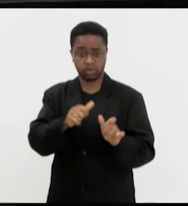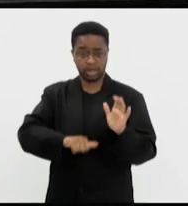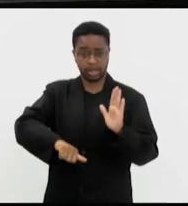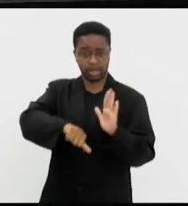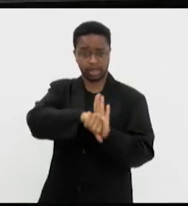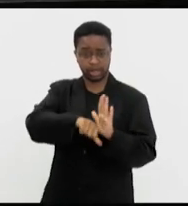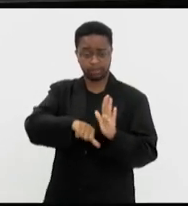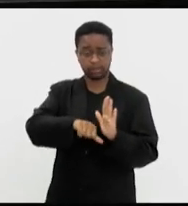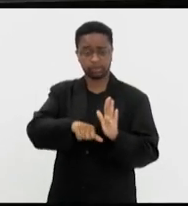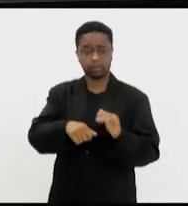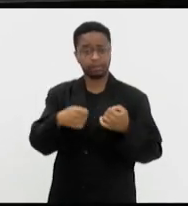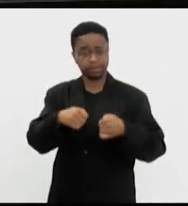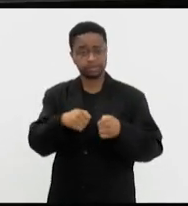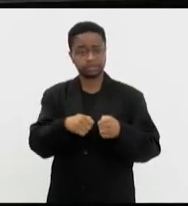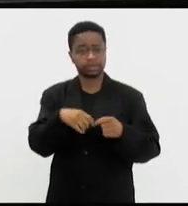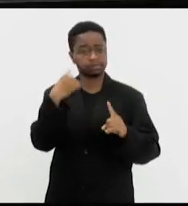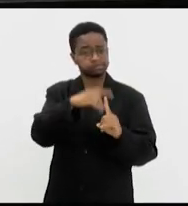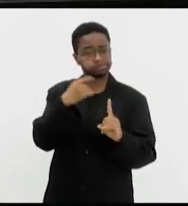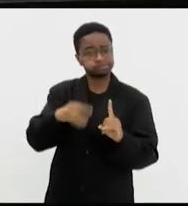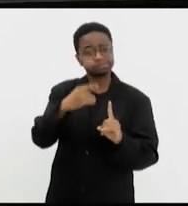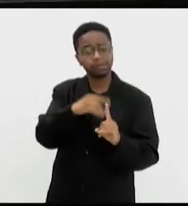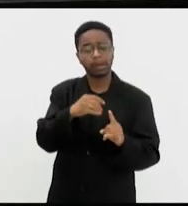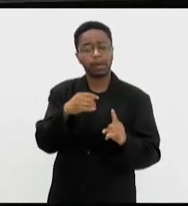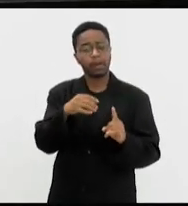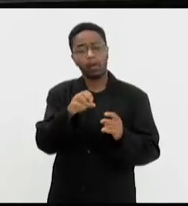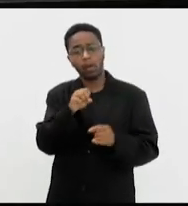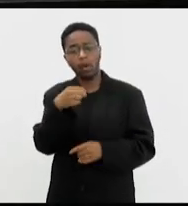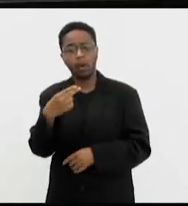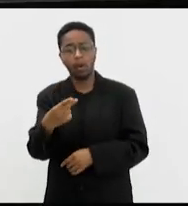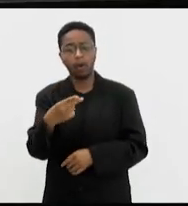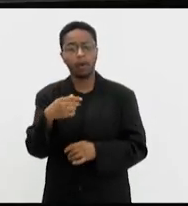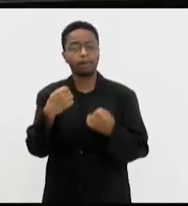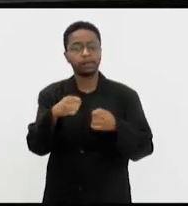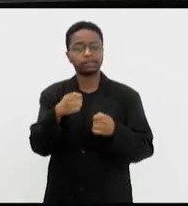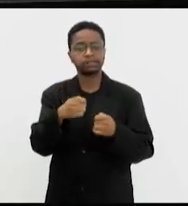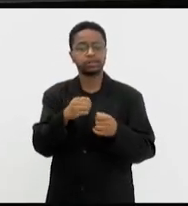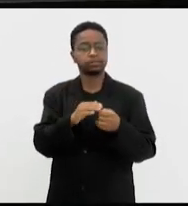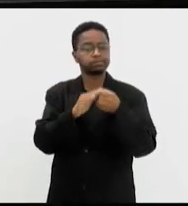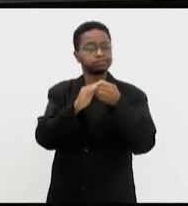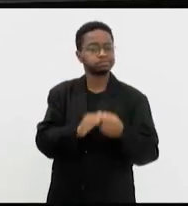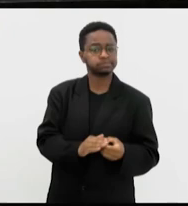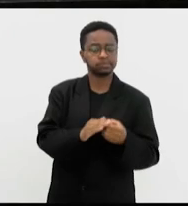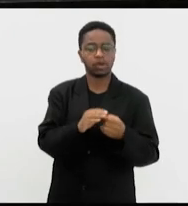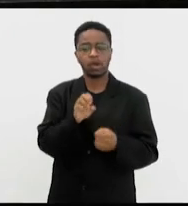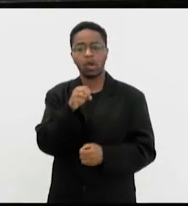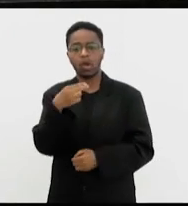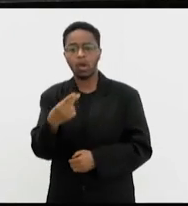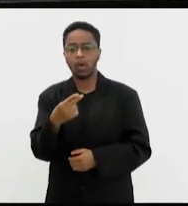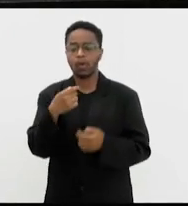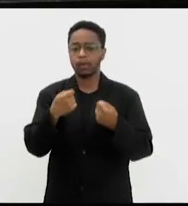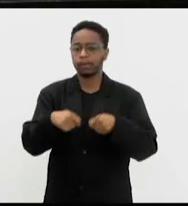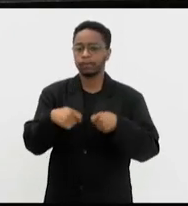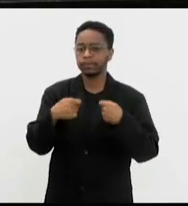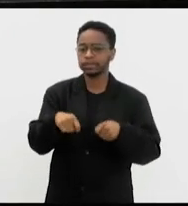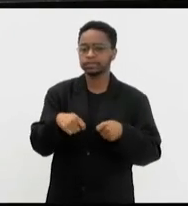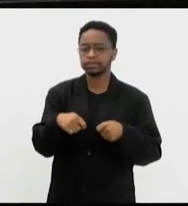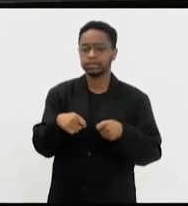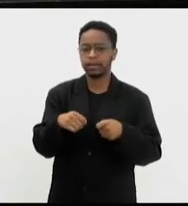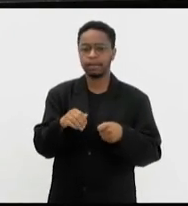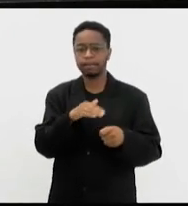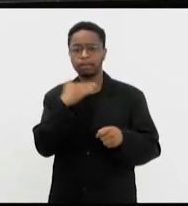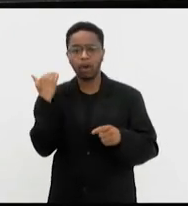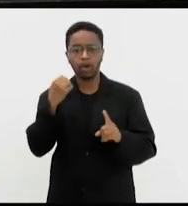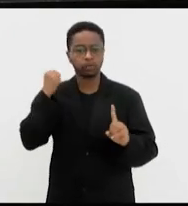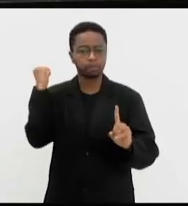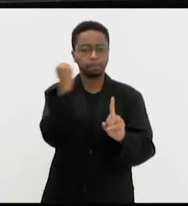ser torturados que criminosos devem ser barbaros que criminosos devem ser mortos a